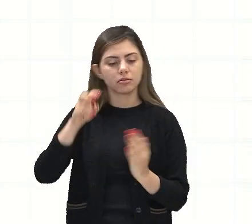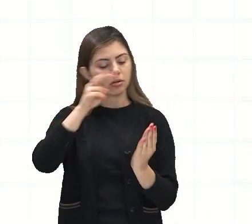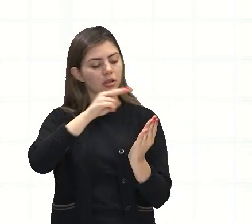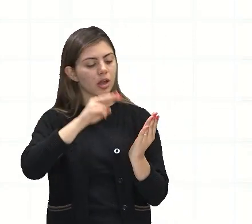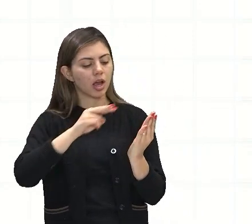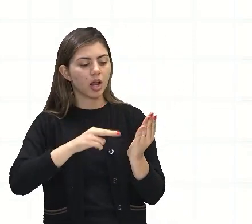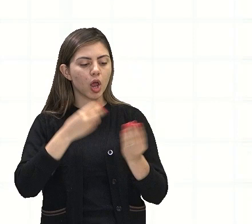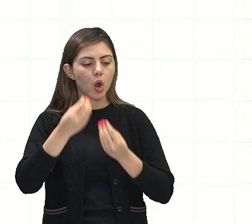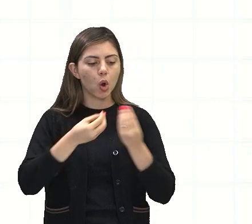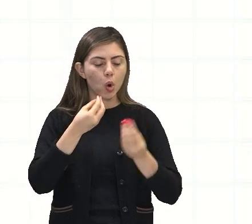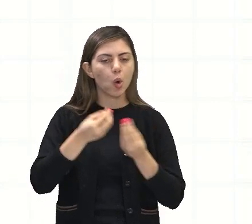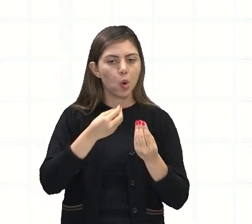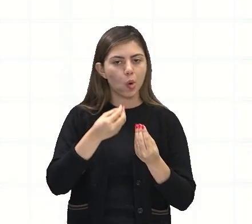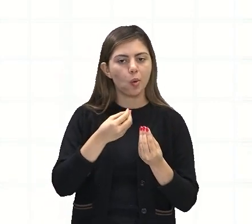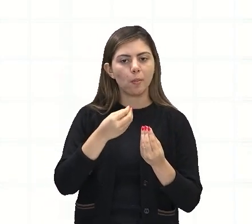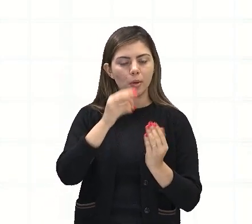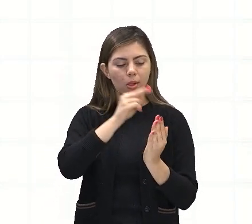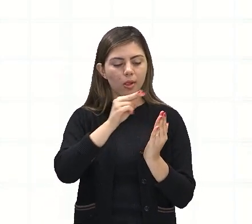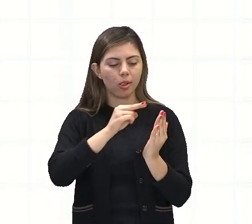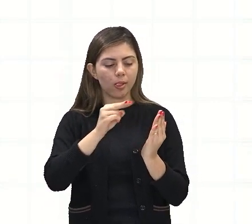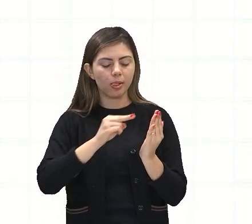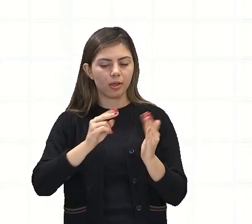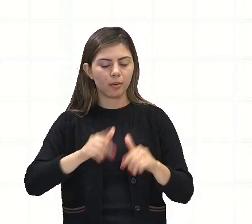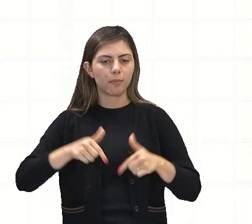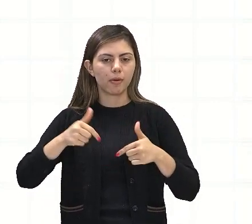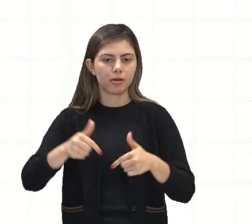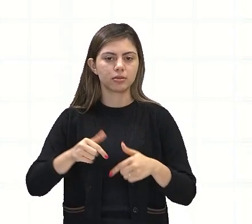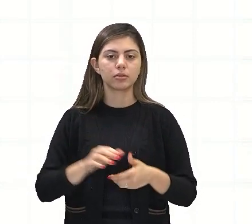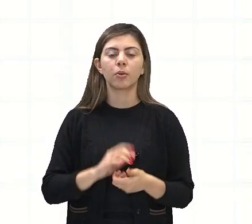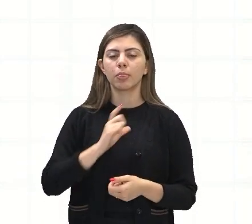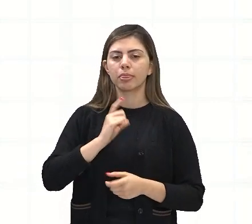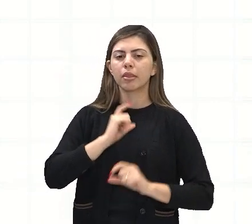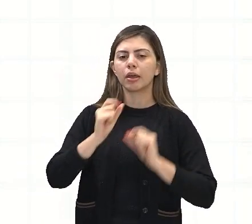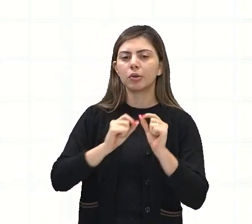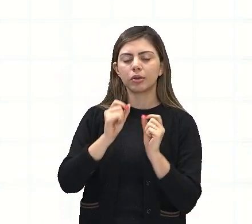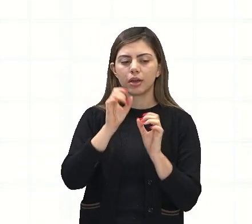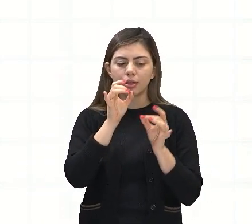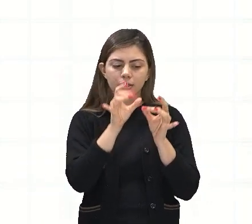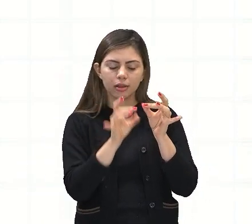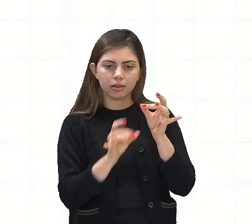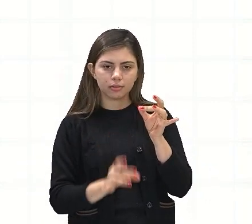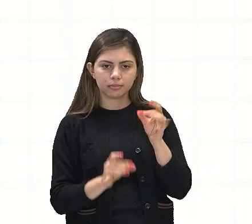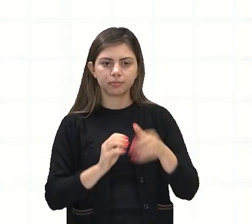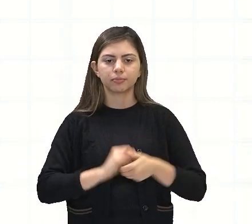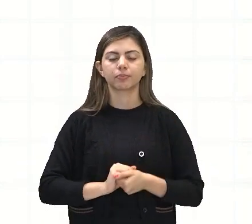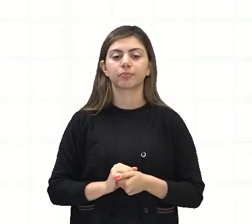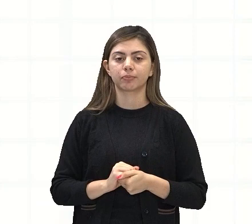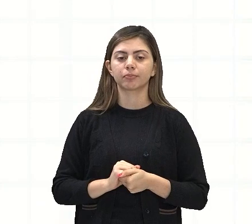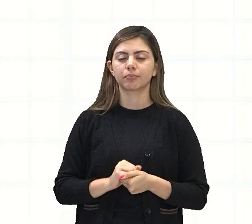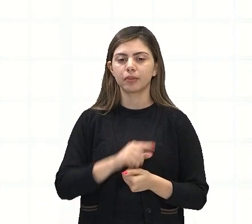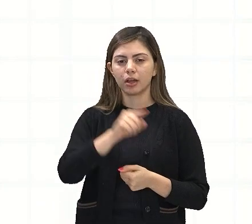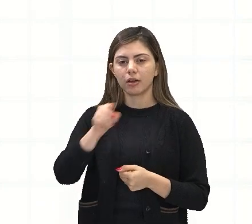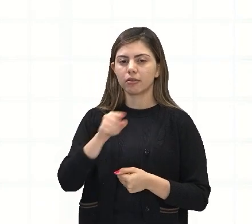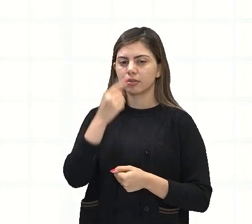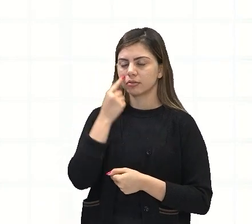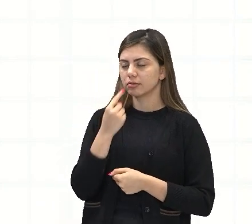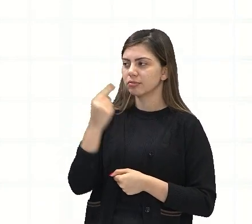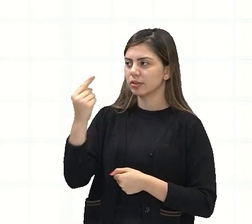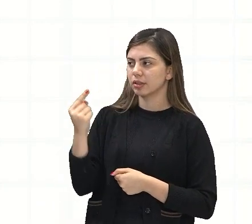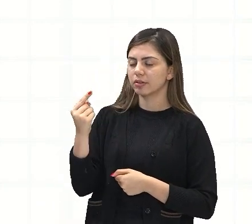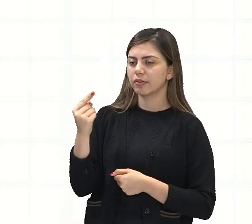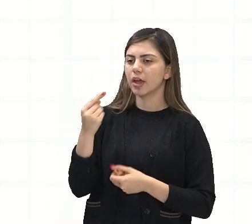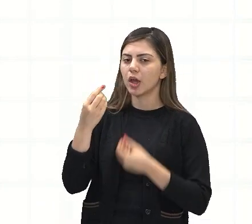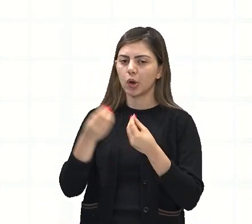sequência de ações ou procedimentos. Nós vamos ver cada um deles detalhadamente. Aqui é para você ter uma